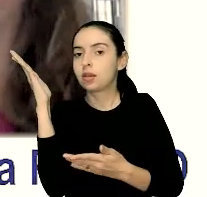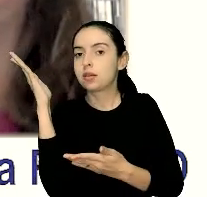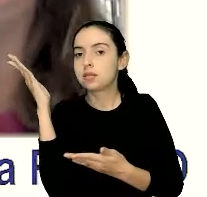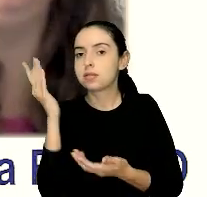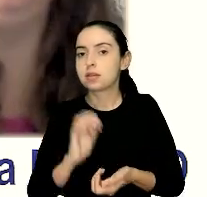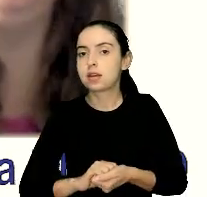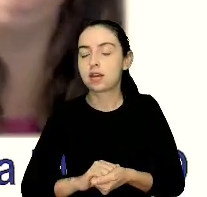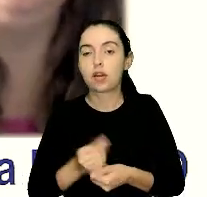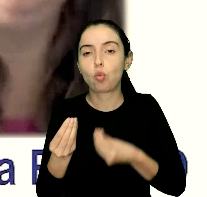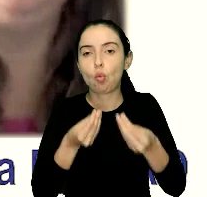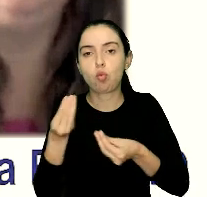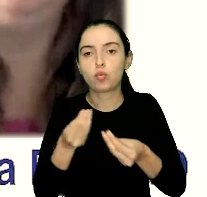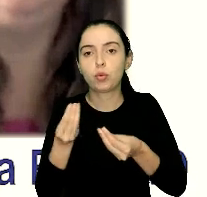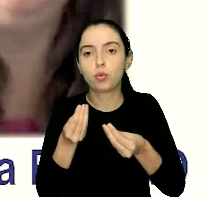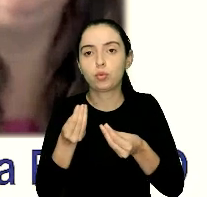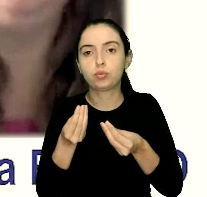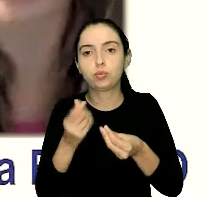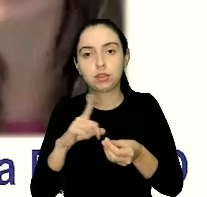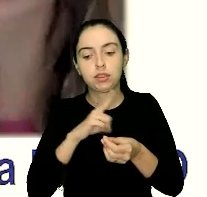no fundo